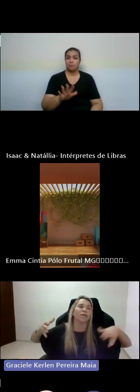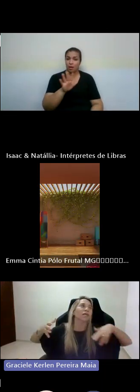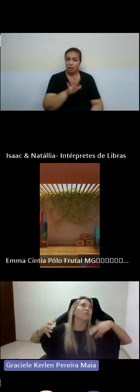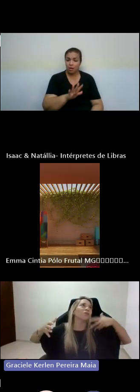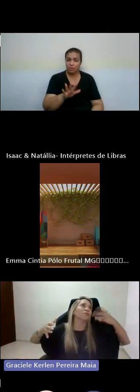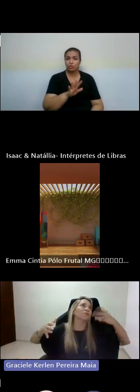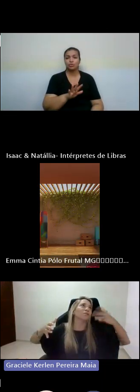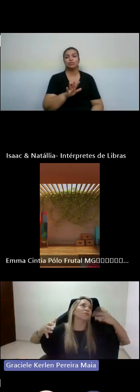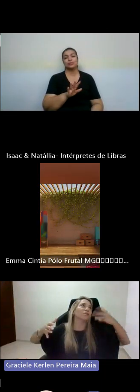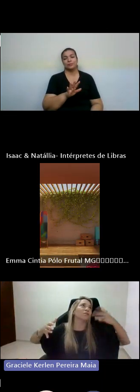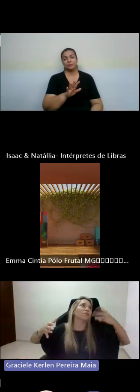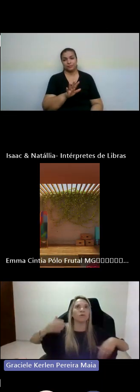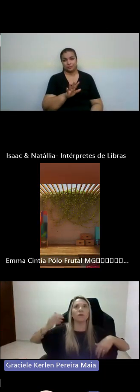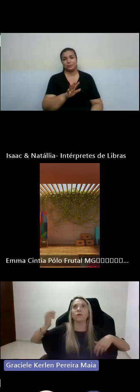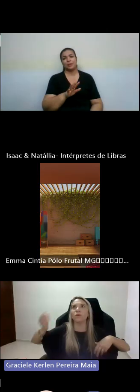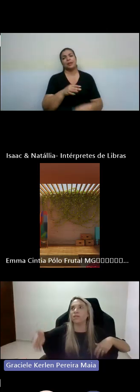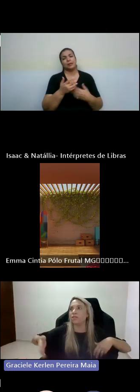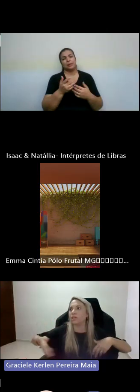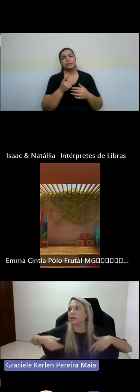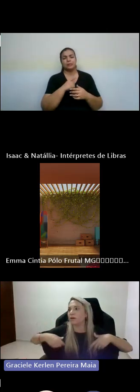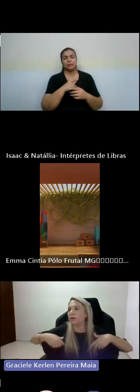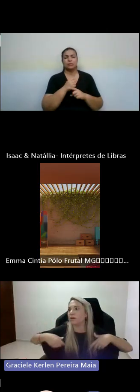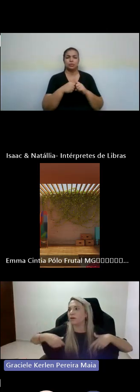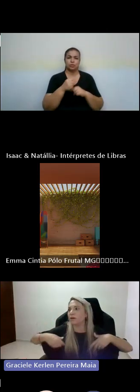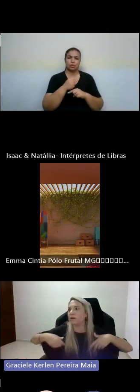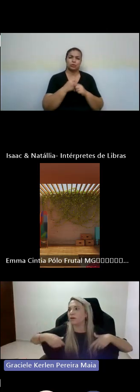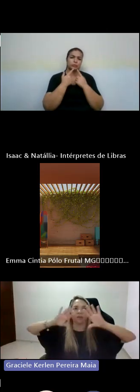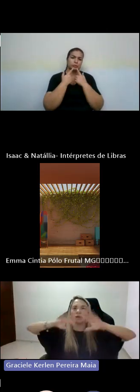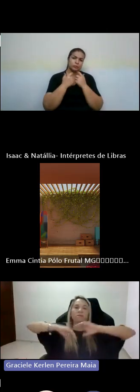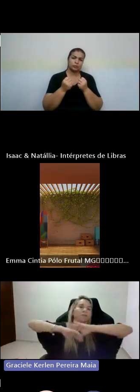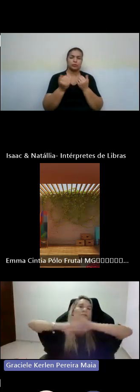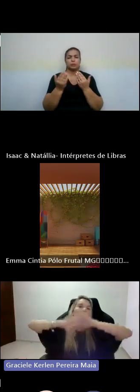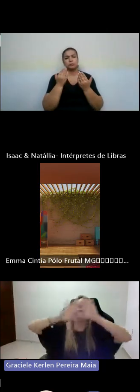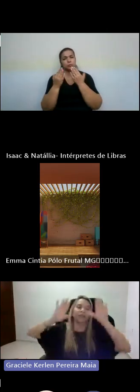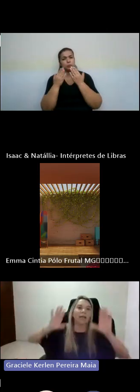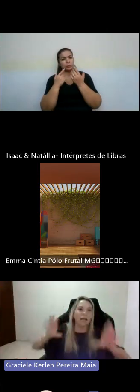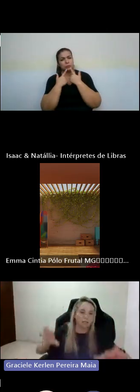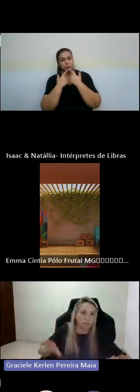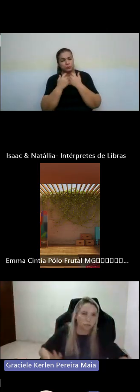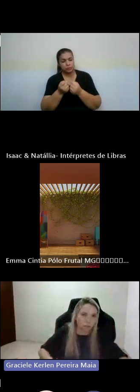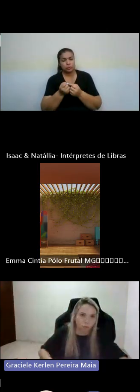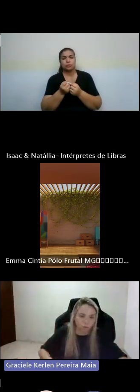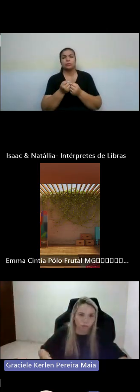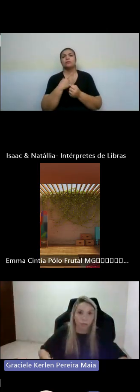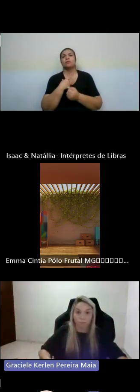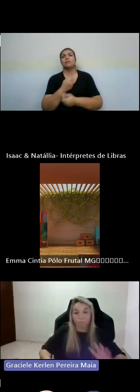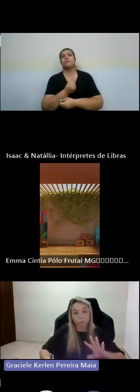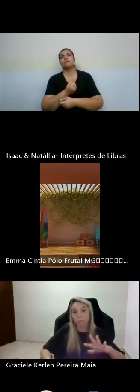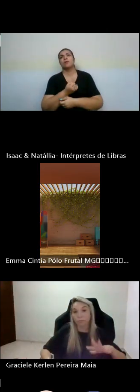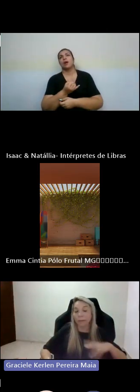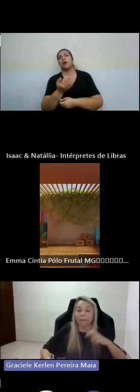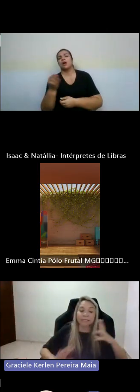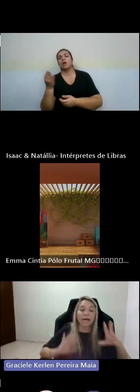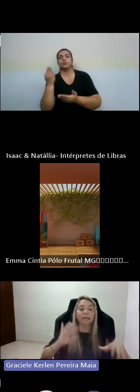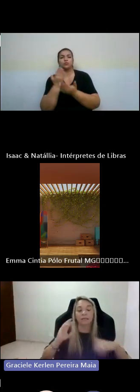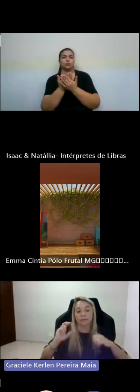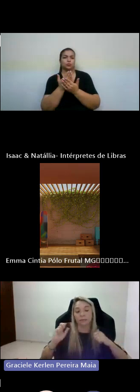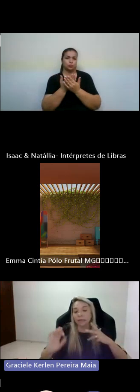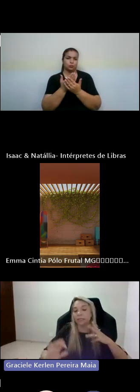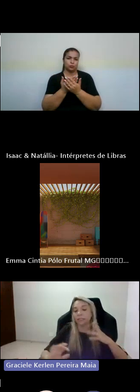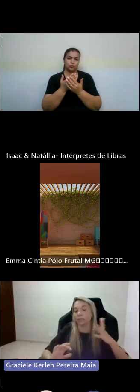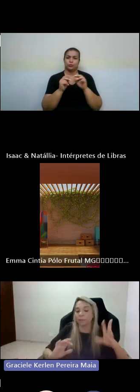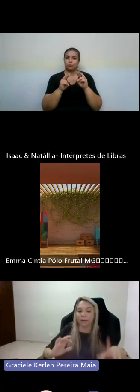tá, gente? Sociolinguística, psicolinguística, enfim. Nossa, mas uma infinidade de estudos. Apesar